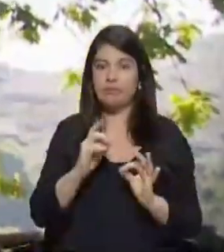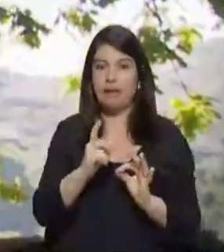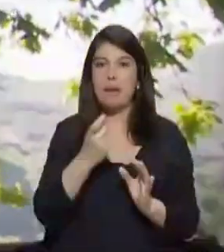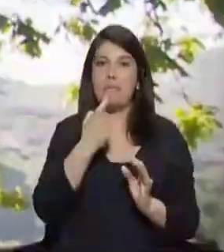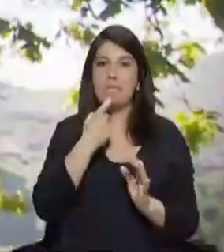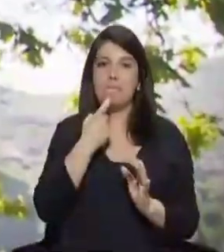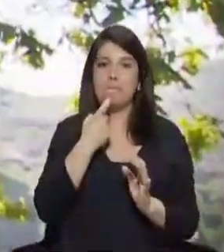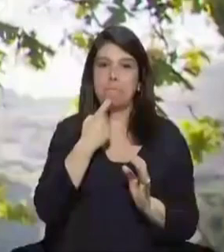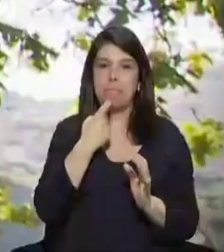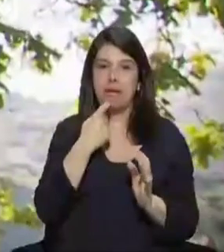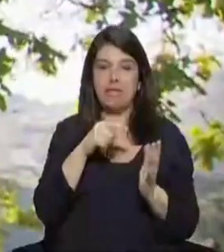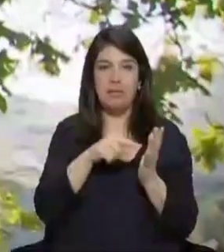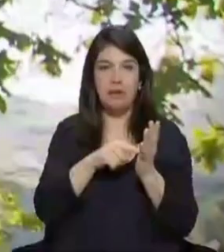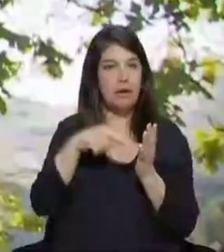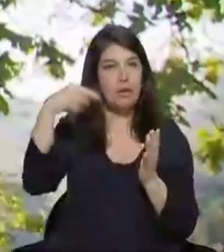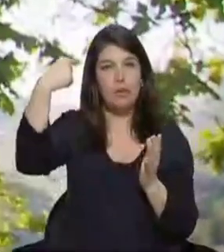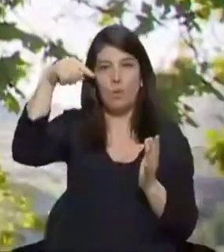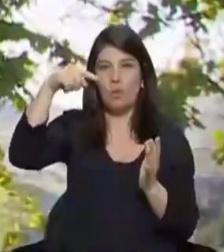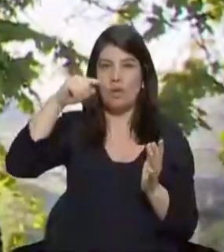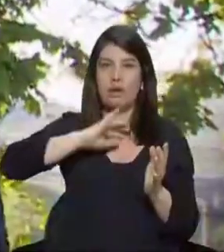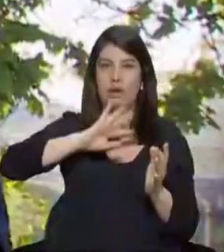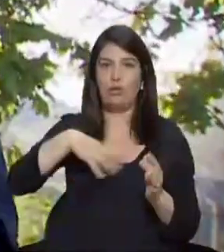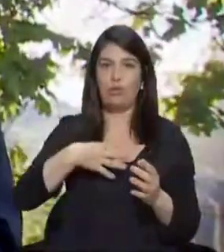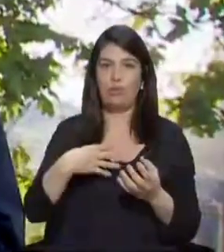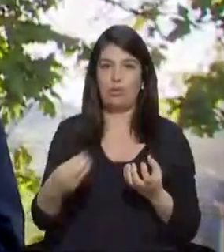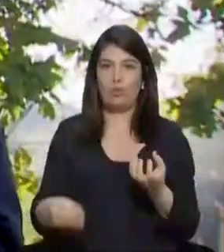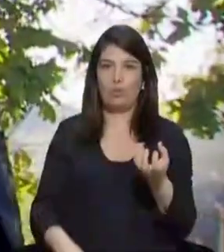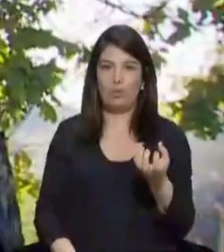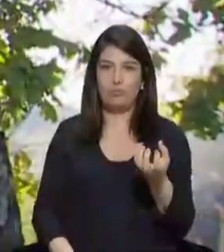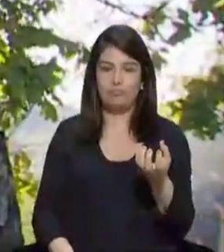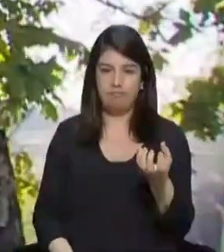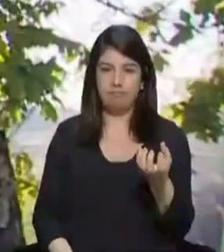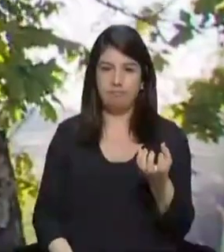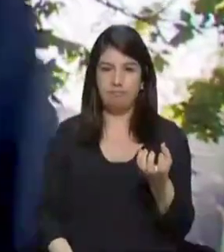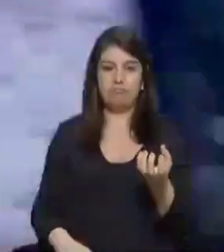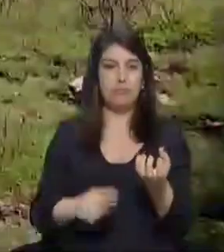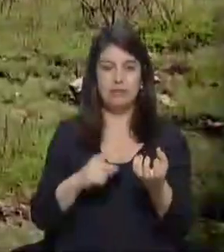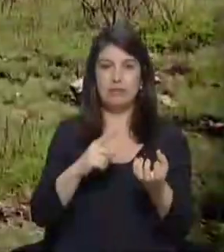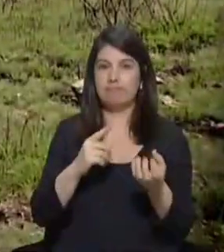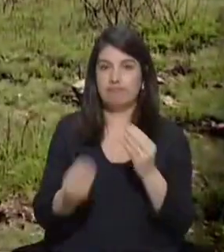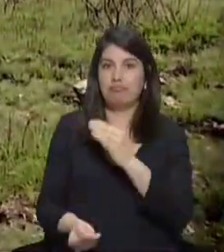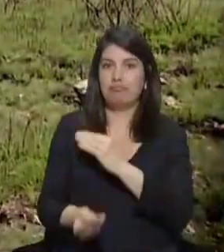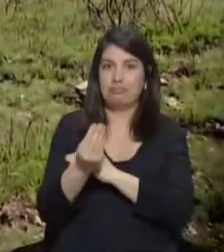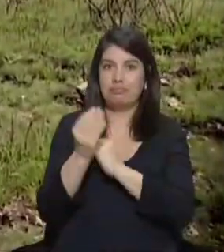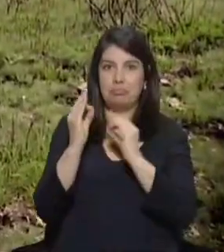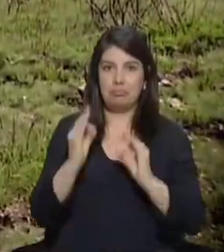absolutamente únicas no mundo e são fenomenais.